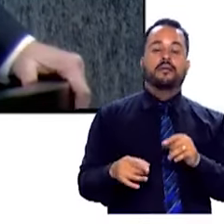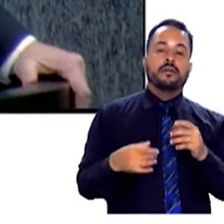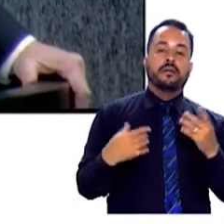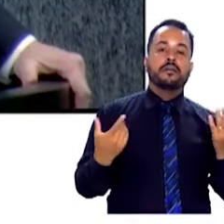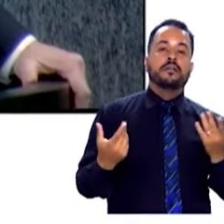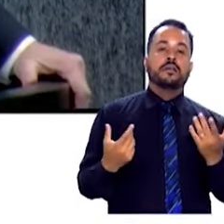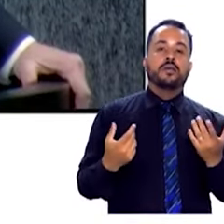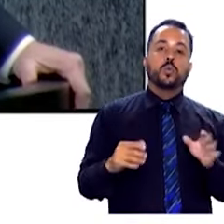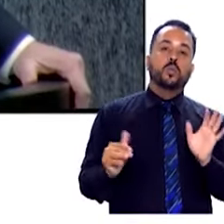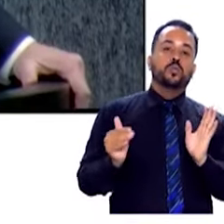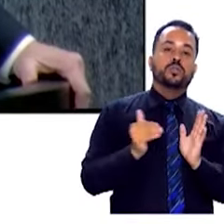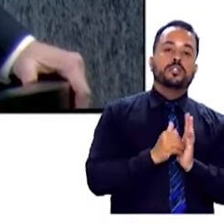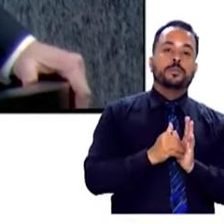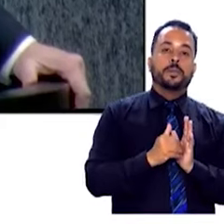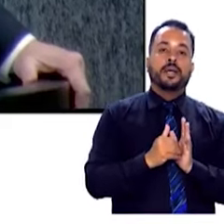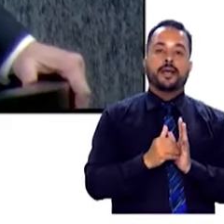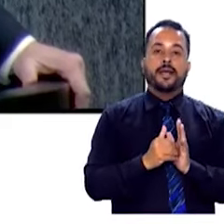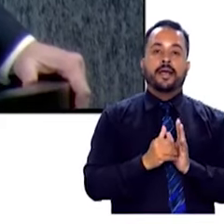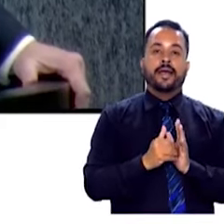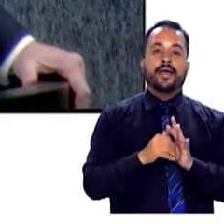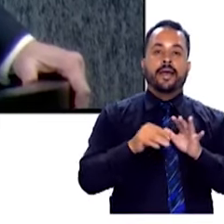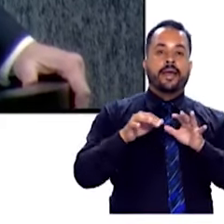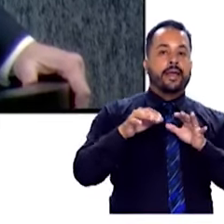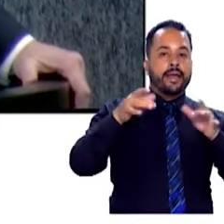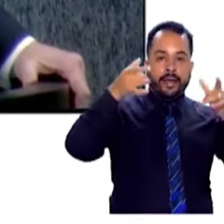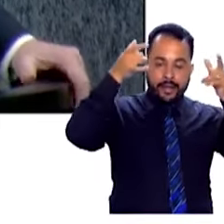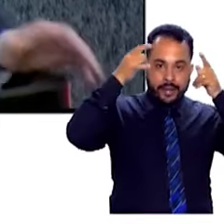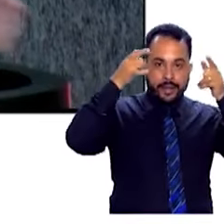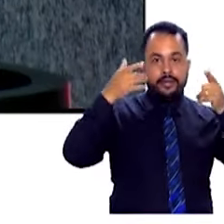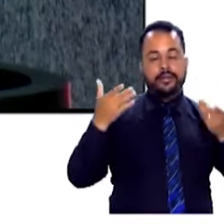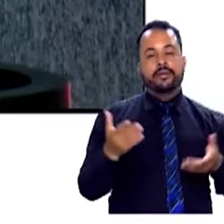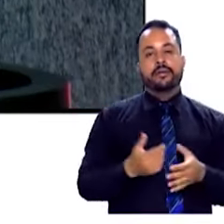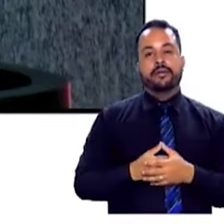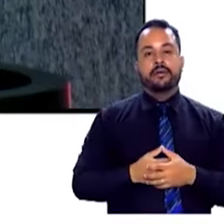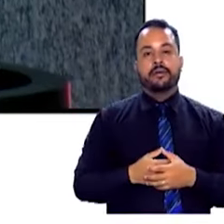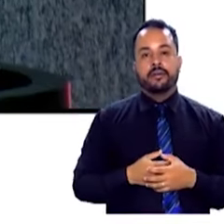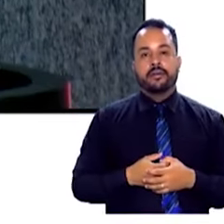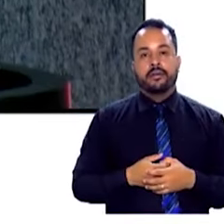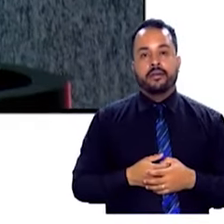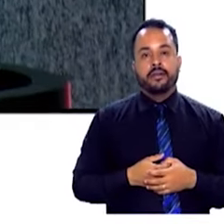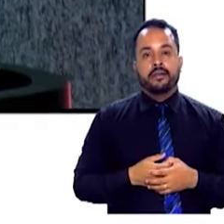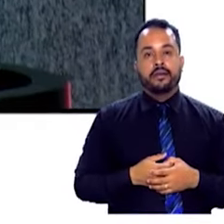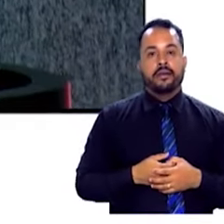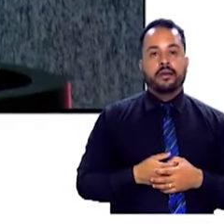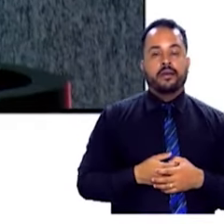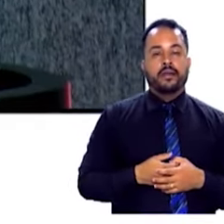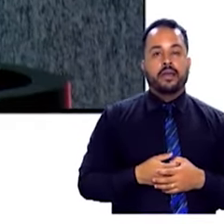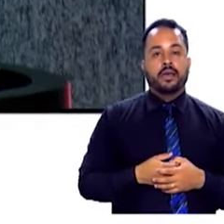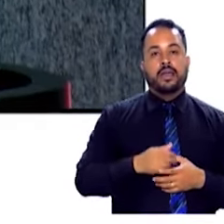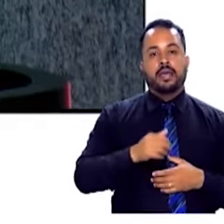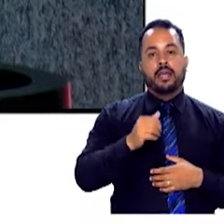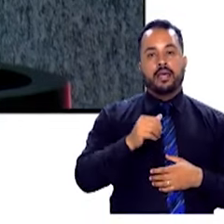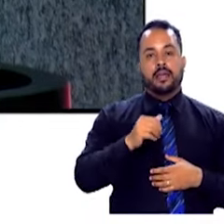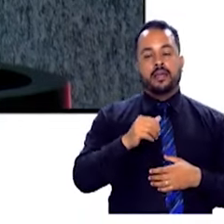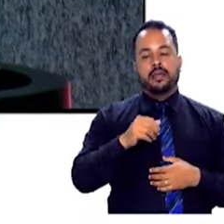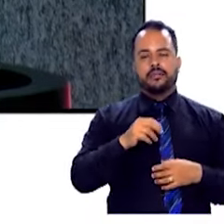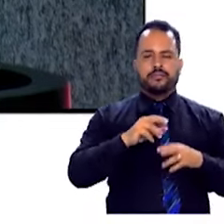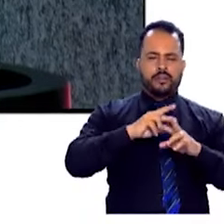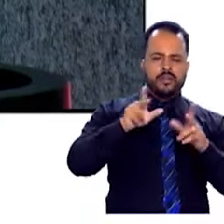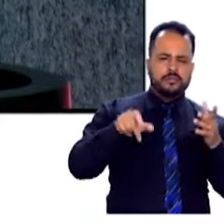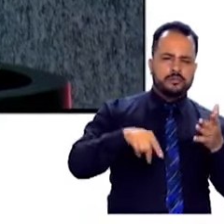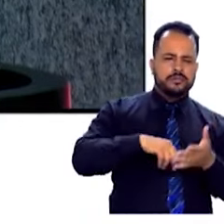última rainha que separada ainda né elizabe i ã bom o então eh Há diversas funções que